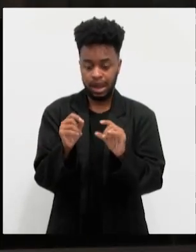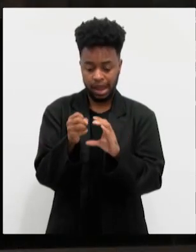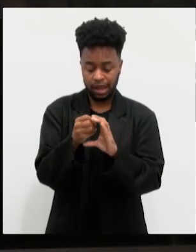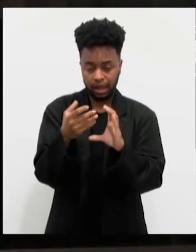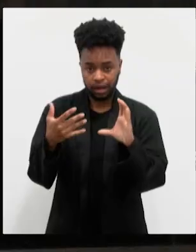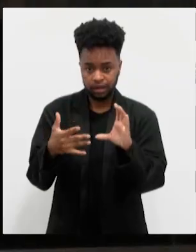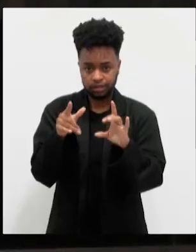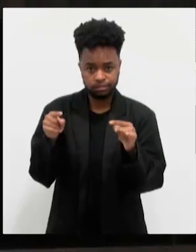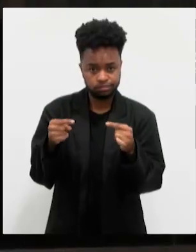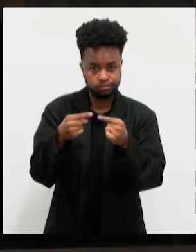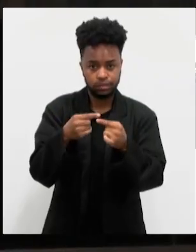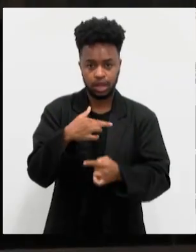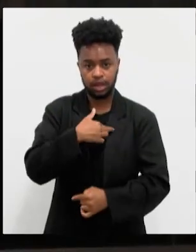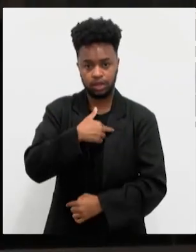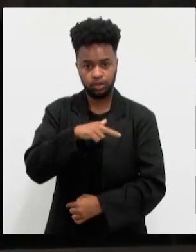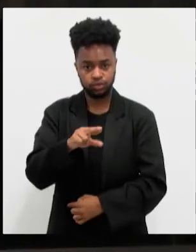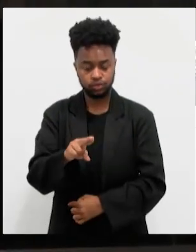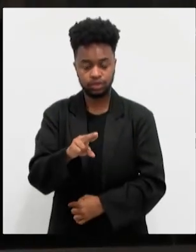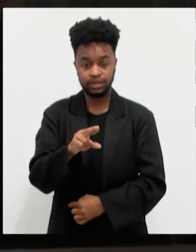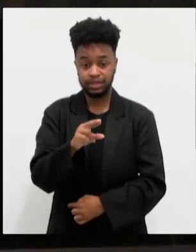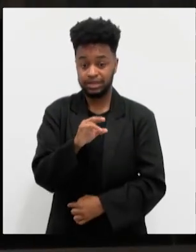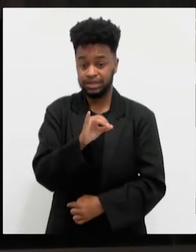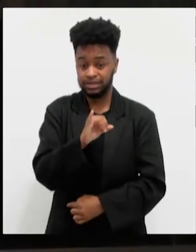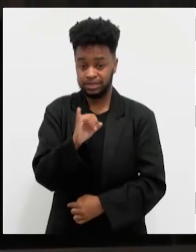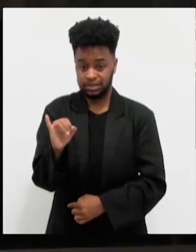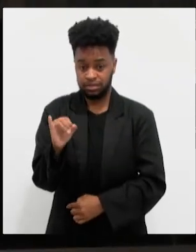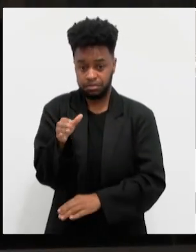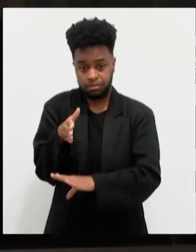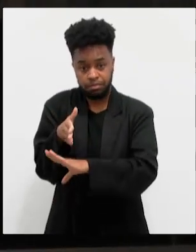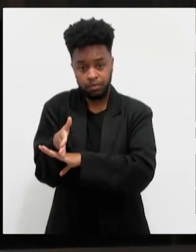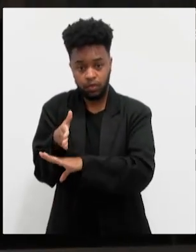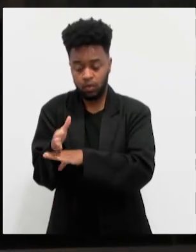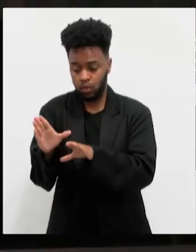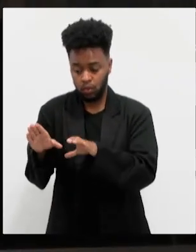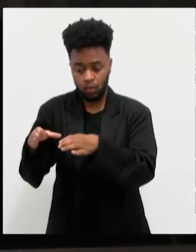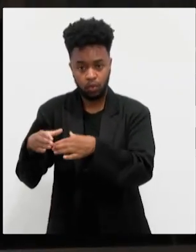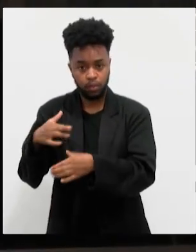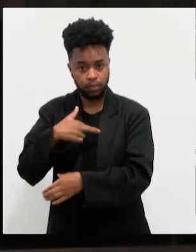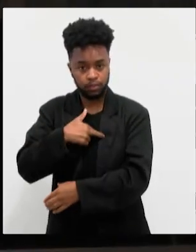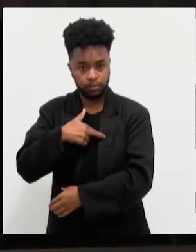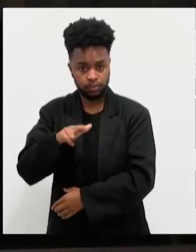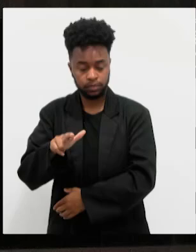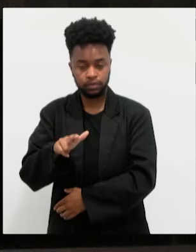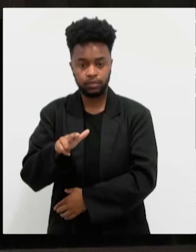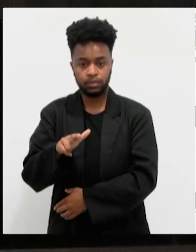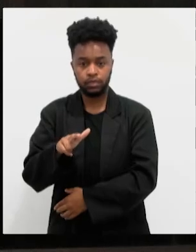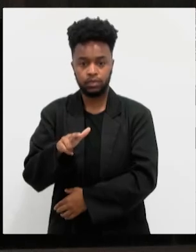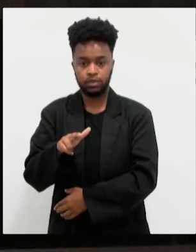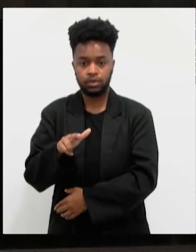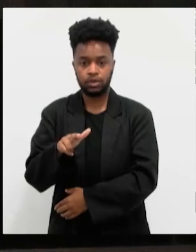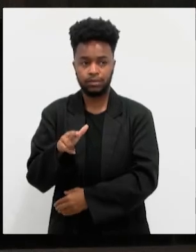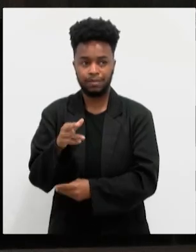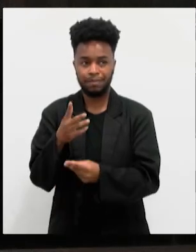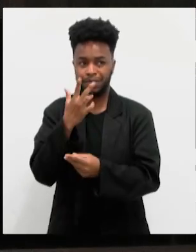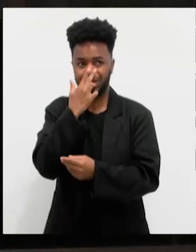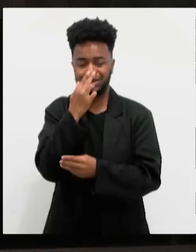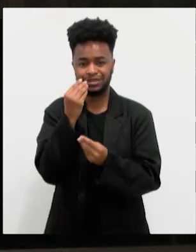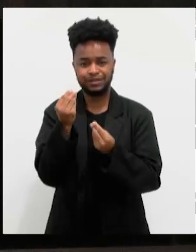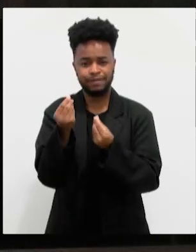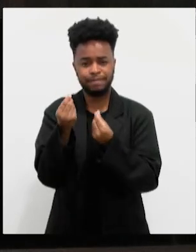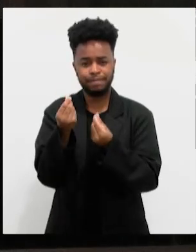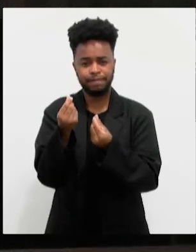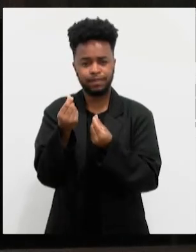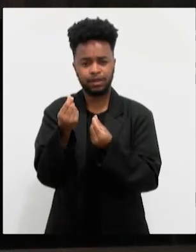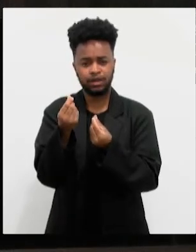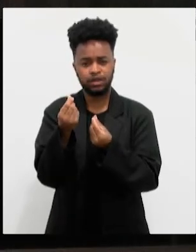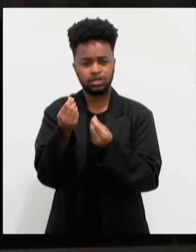religioso, se você pertence a uma determinada religião, você passa a ter um